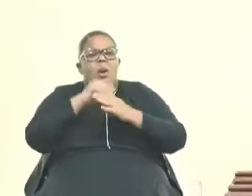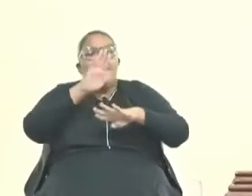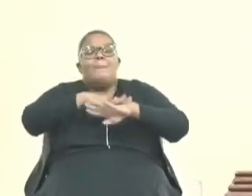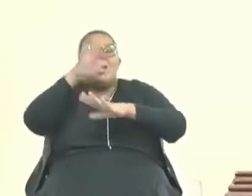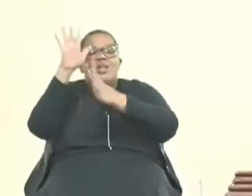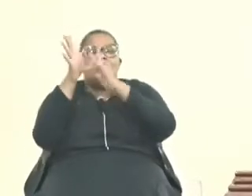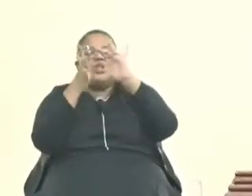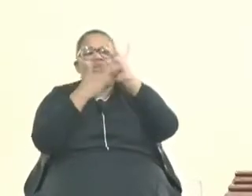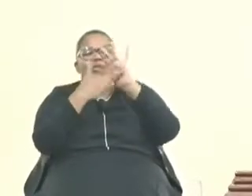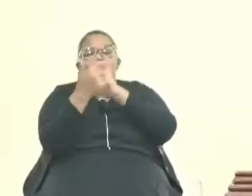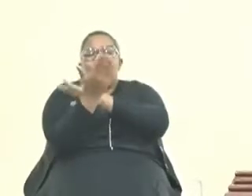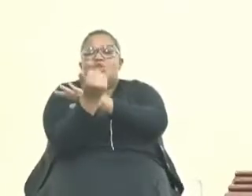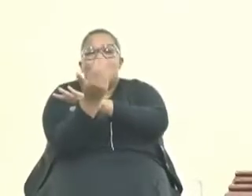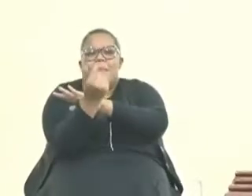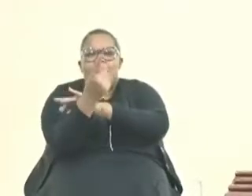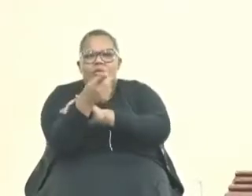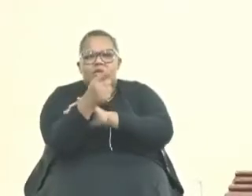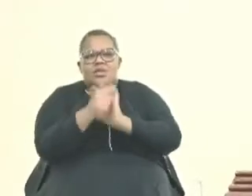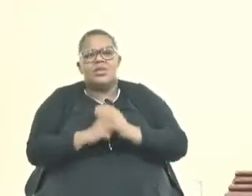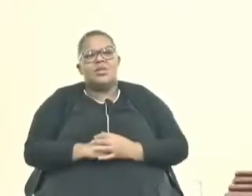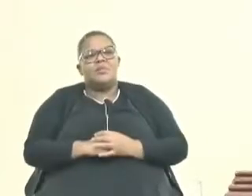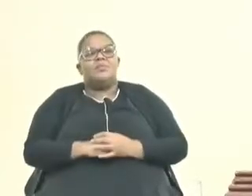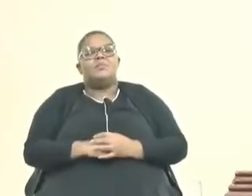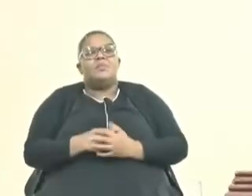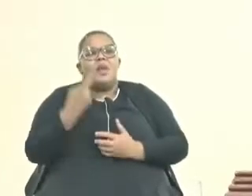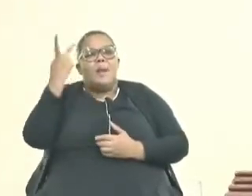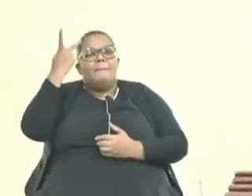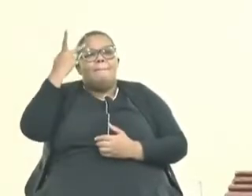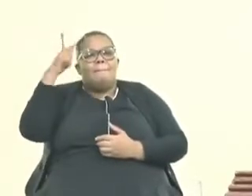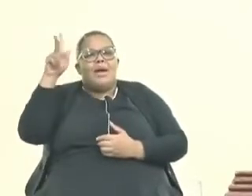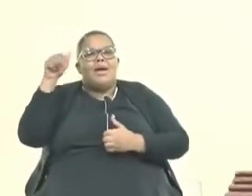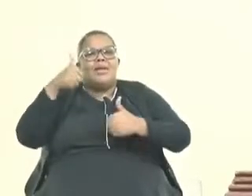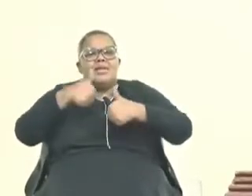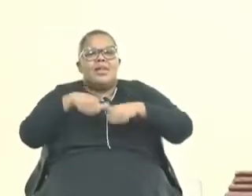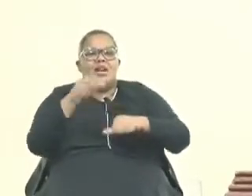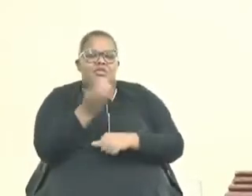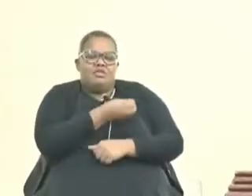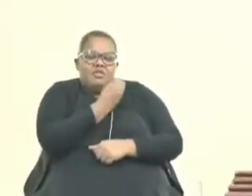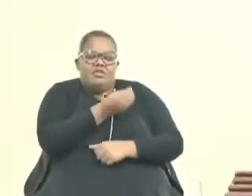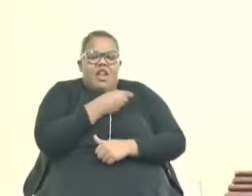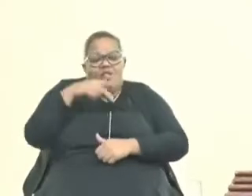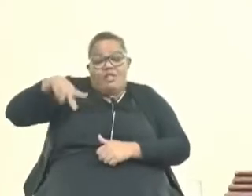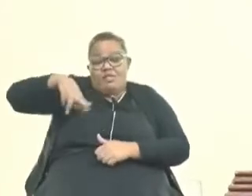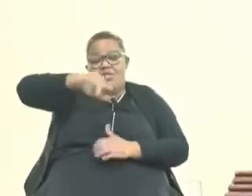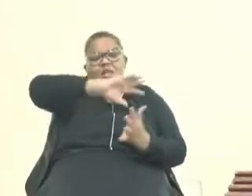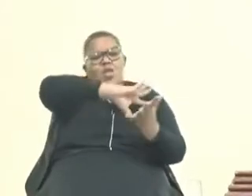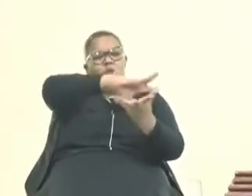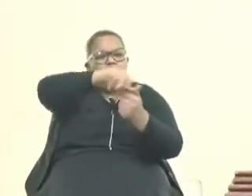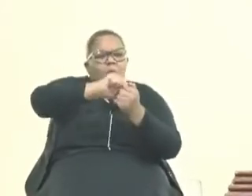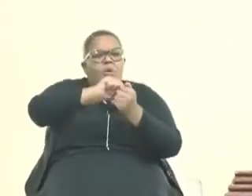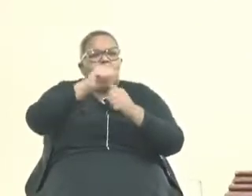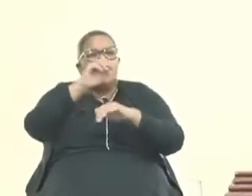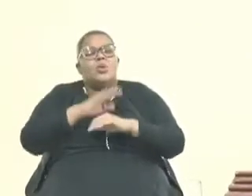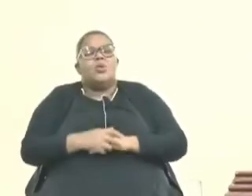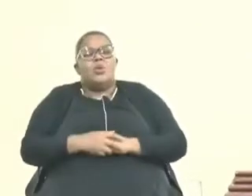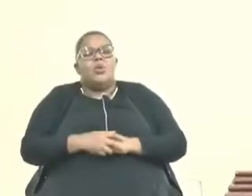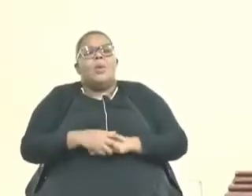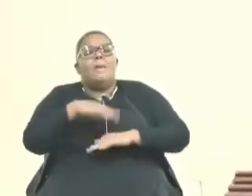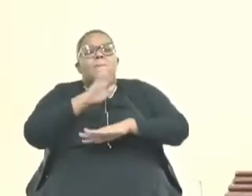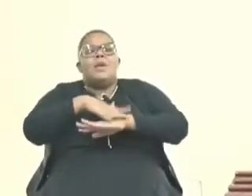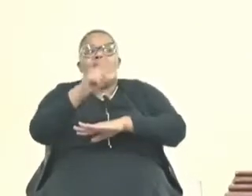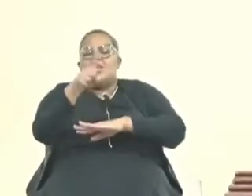Deus te chamou você vai navegar você vai transitar nesse mundo e você não vai se encontra